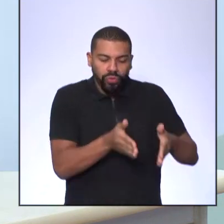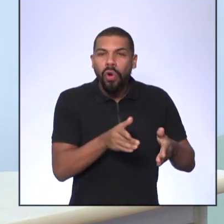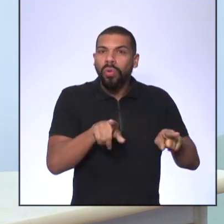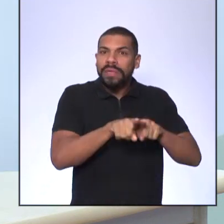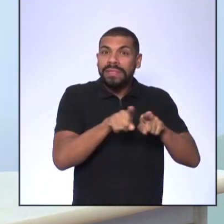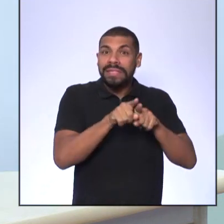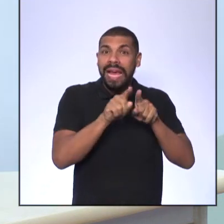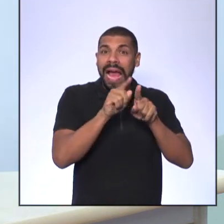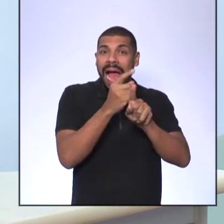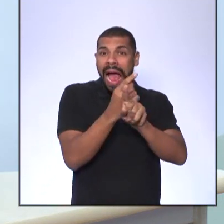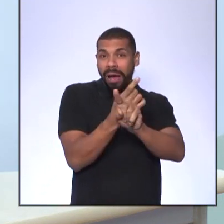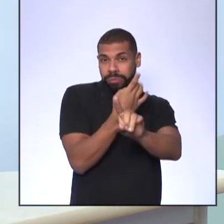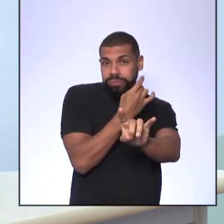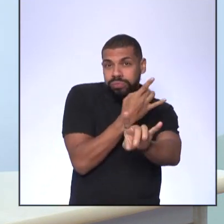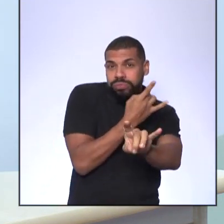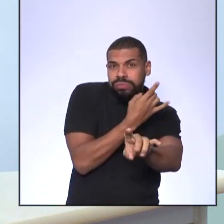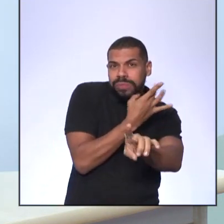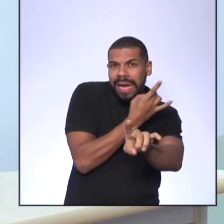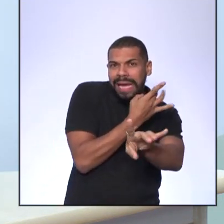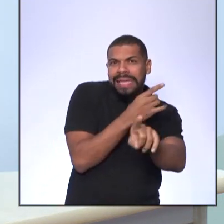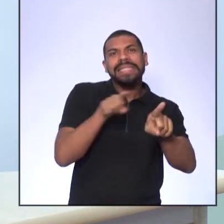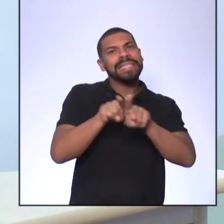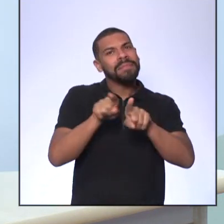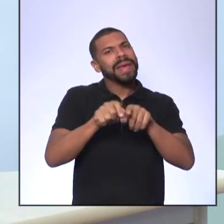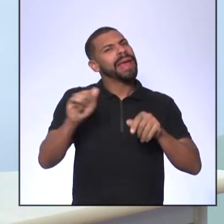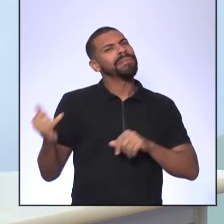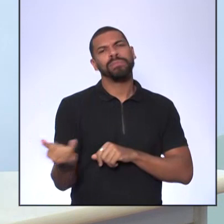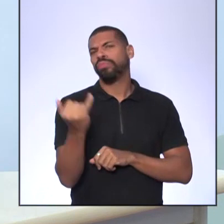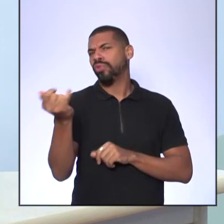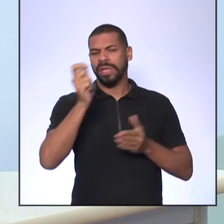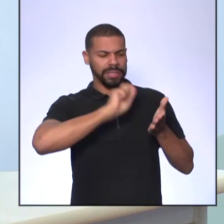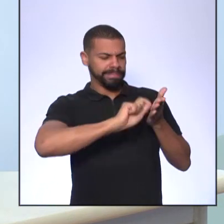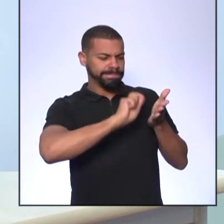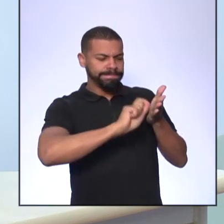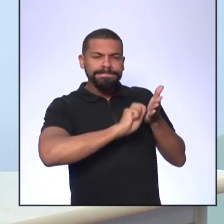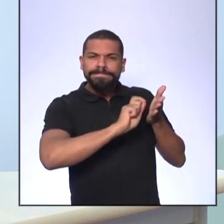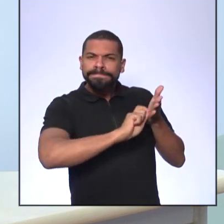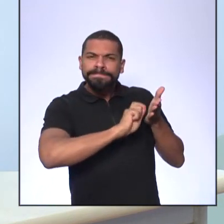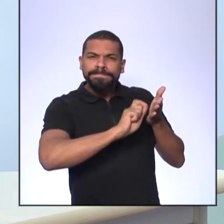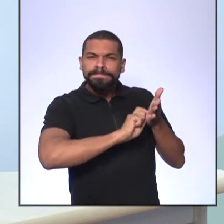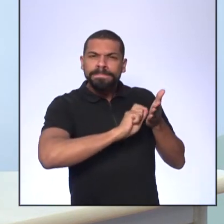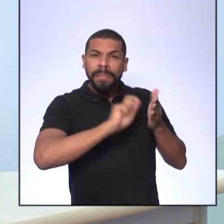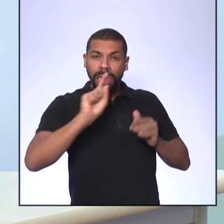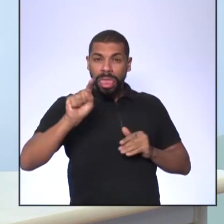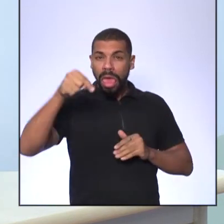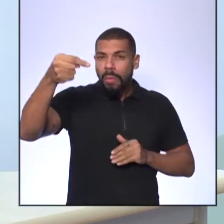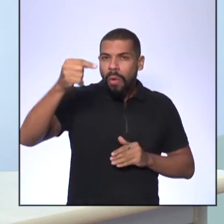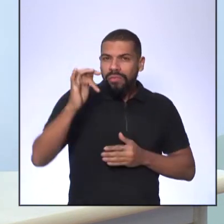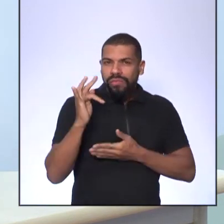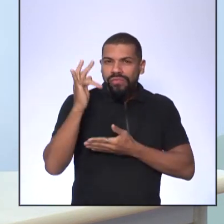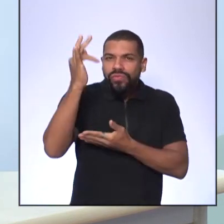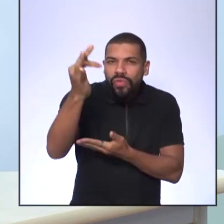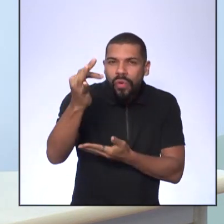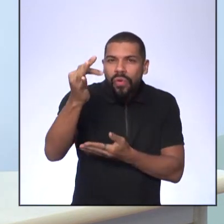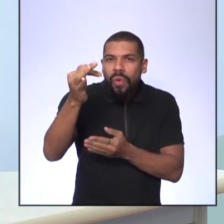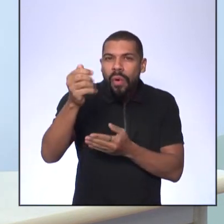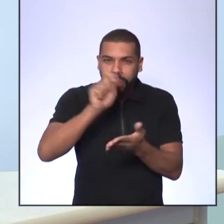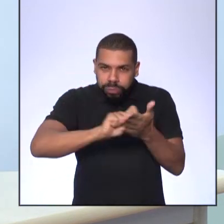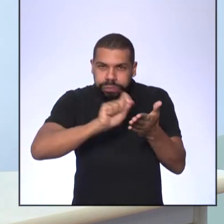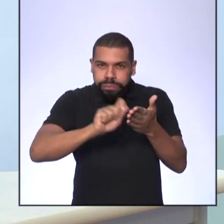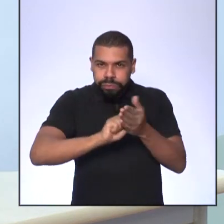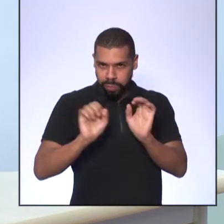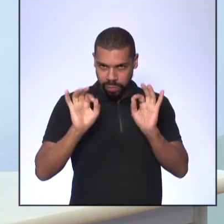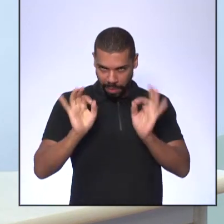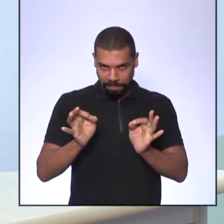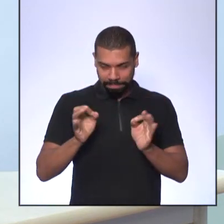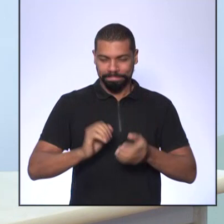à distância, é importante que vocês façam as anotações de vocês para poder retomar em momentos futuros, em aulas posteriores, tá certo?